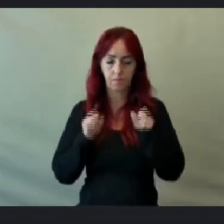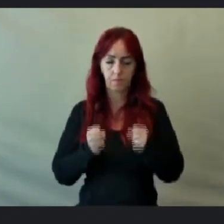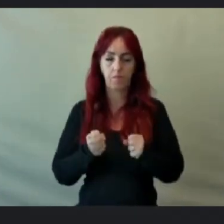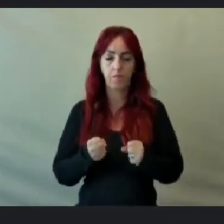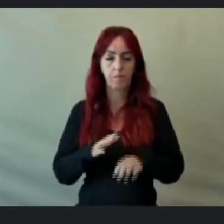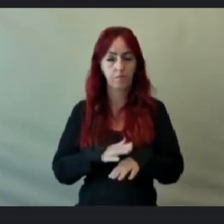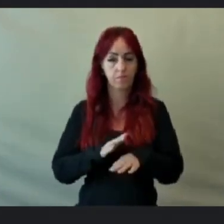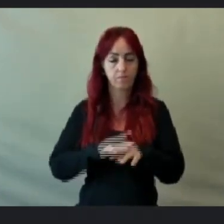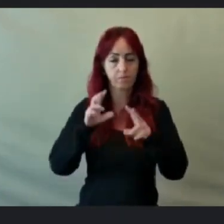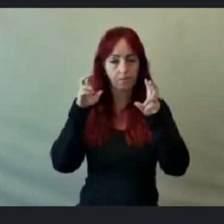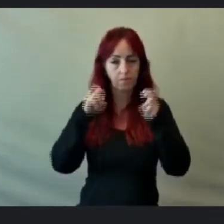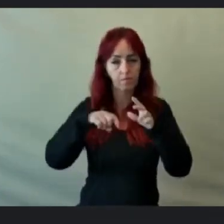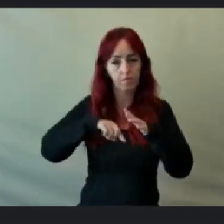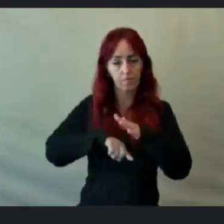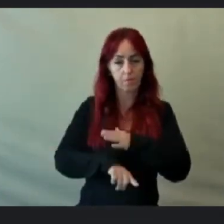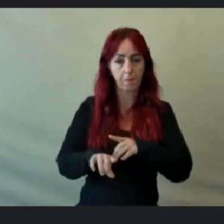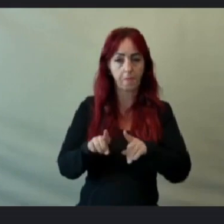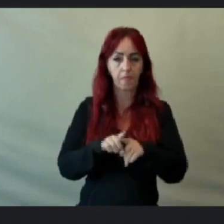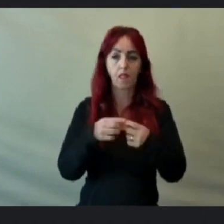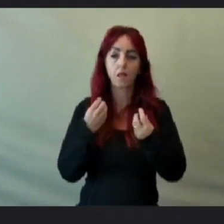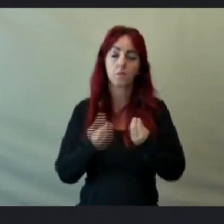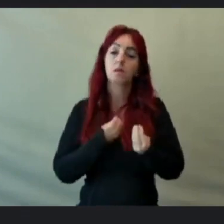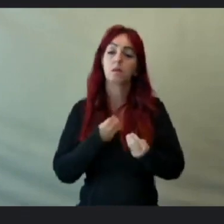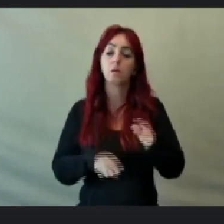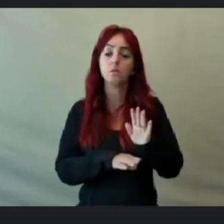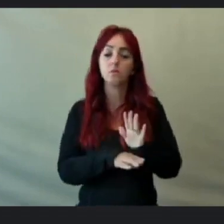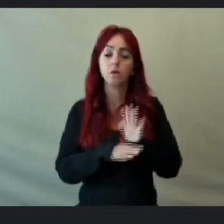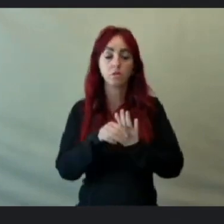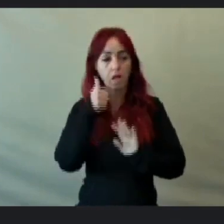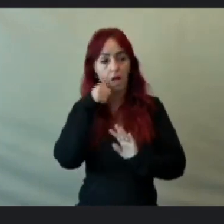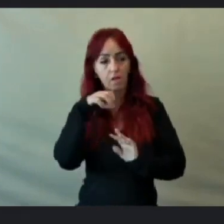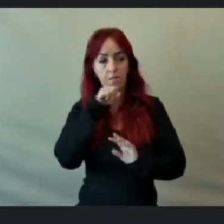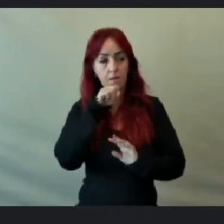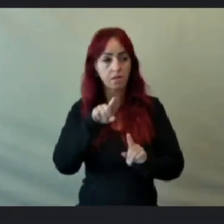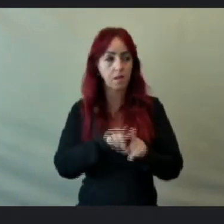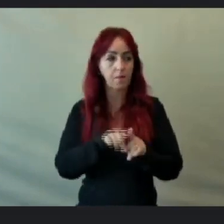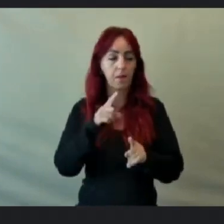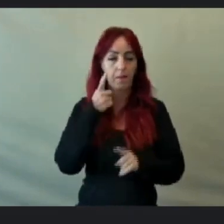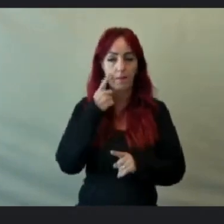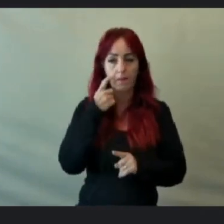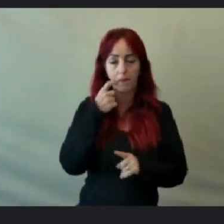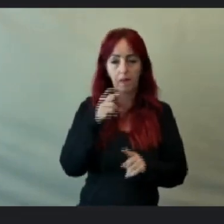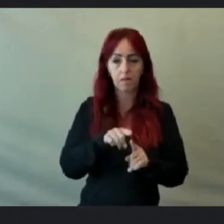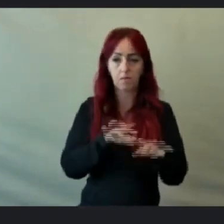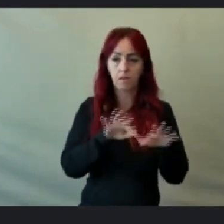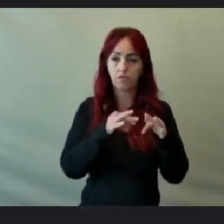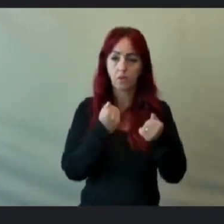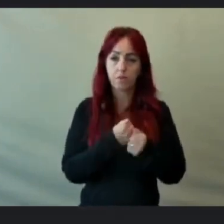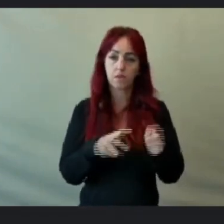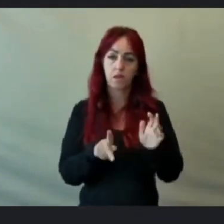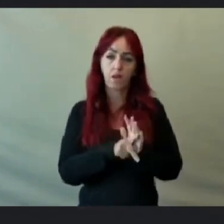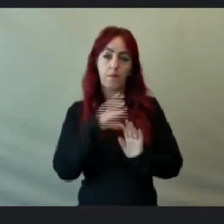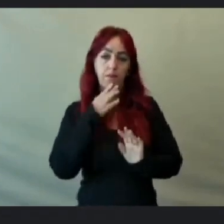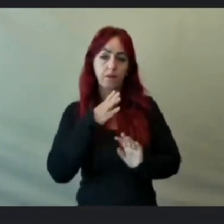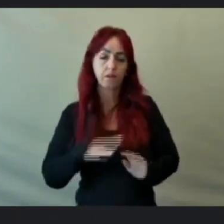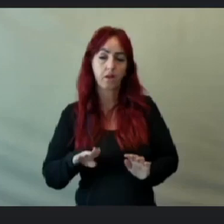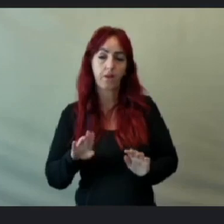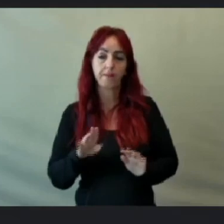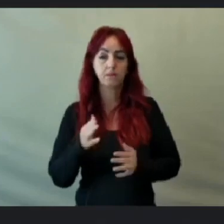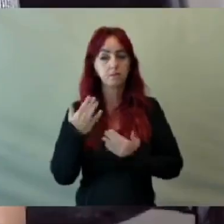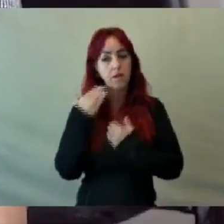a gente pode fazer para ajudar as mães, os pais, os familiares, e as próprias crianças e adolescentes com TEA aqui em BH.